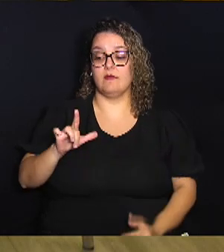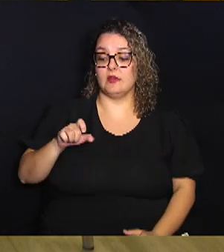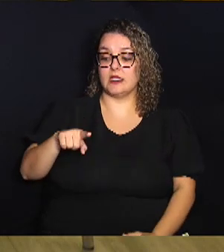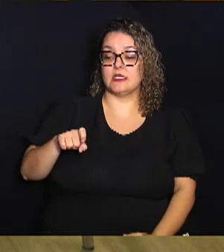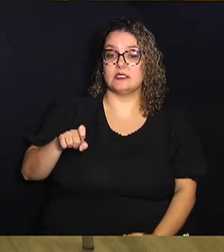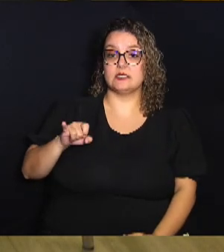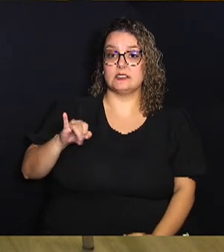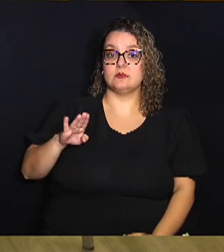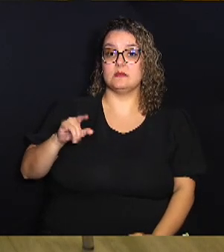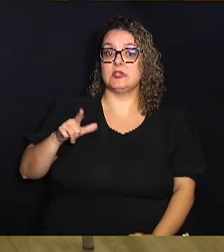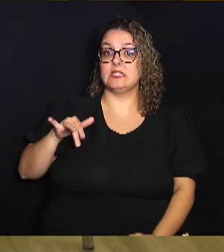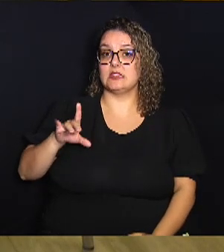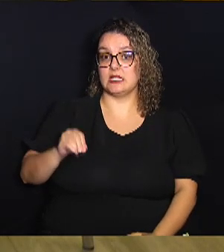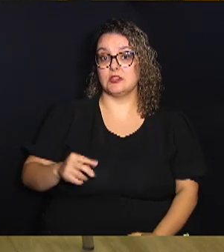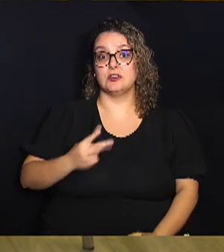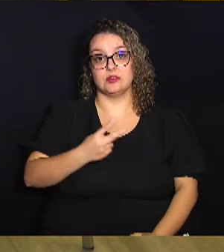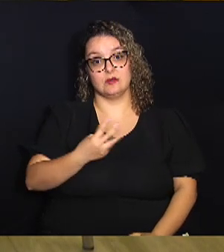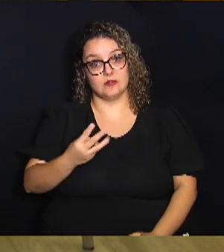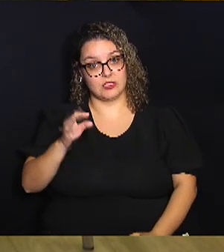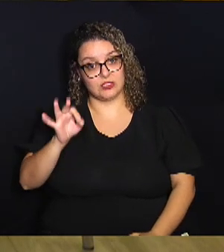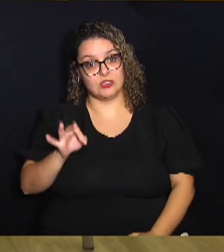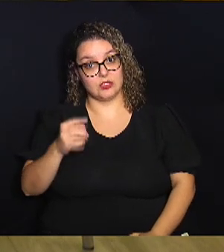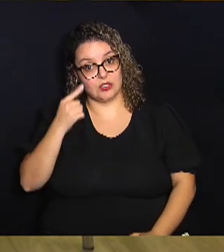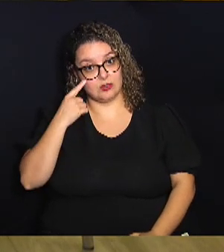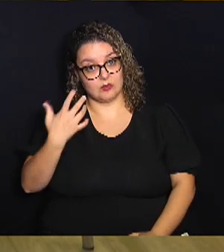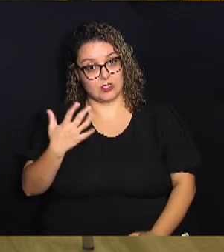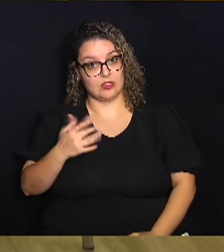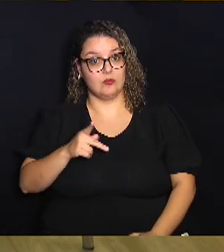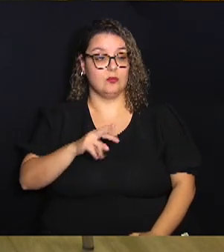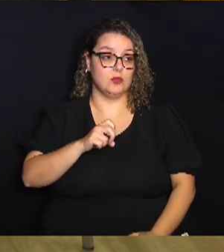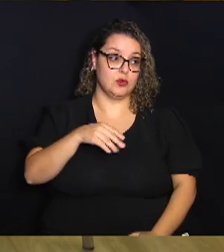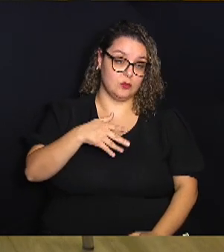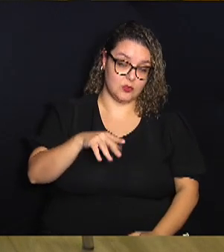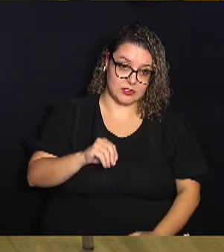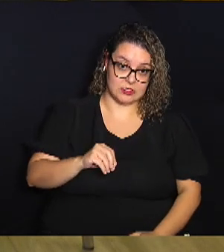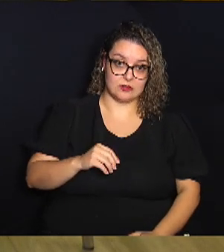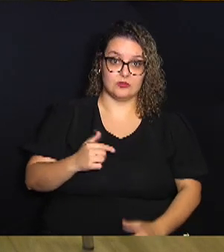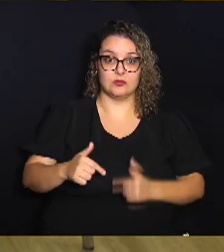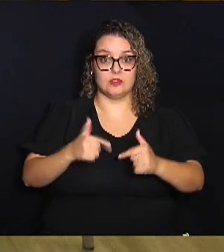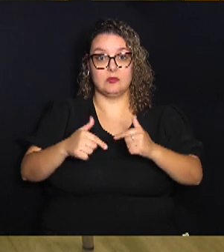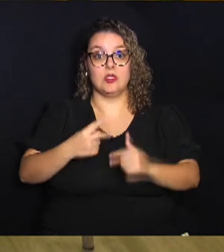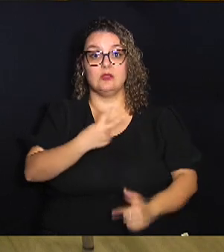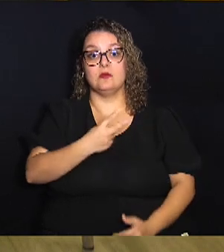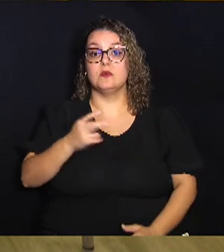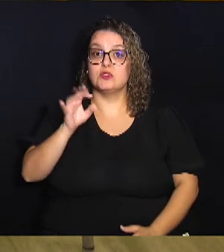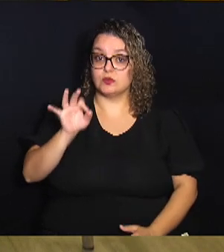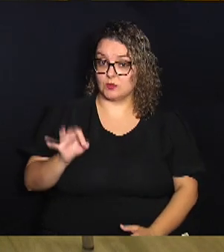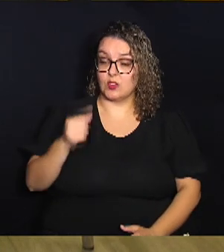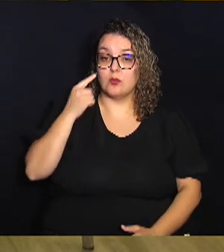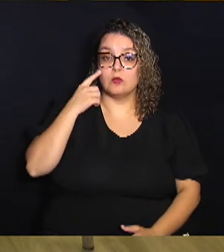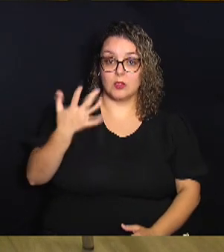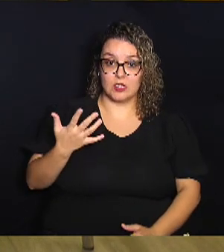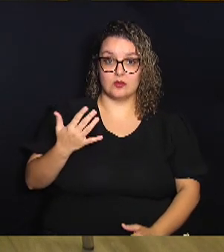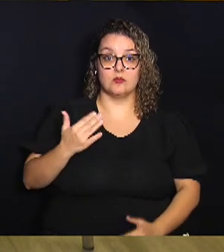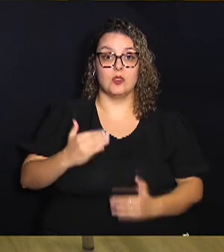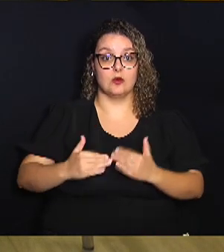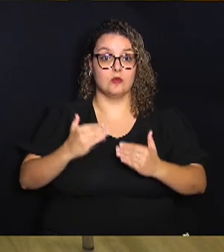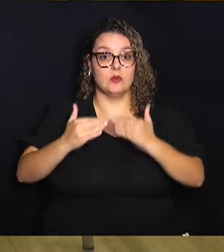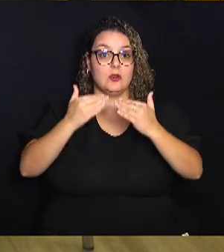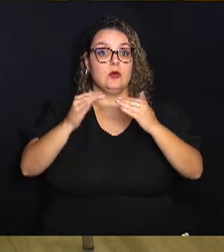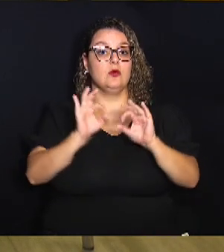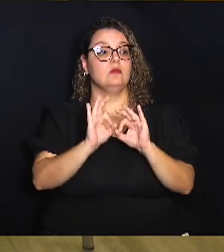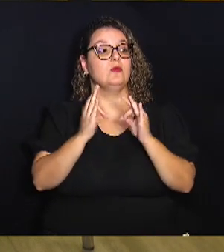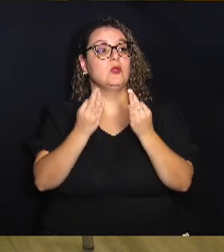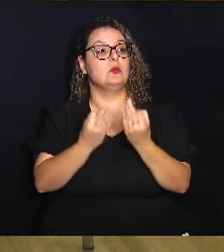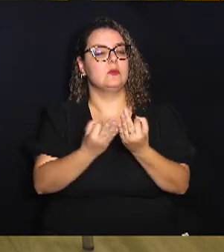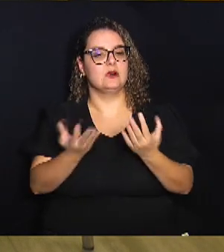flexibilidade. 23% pensa em uma promoção no trabalho e 22% pensa em construir uma